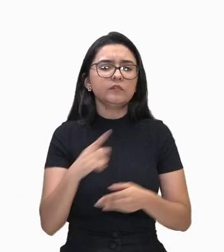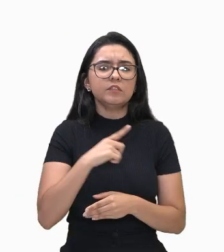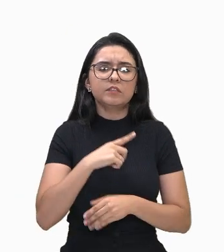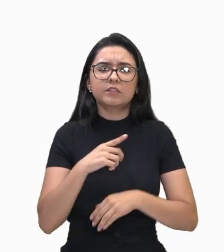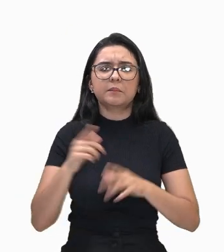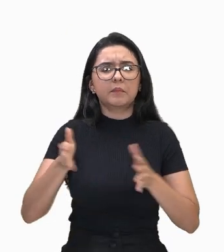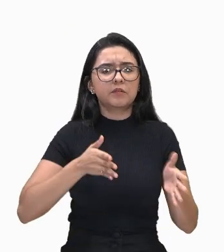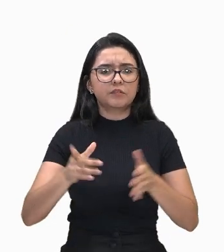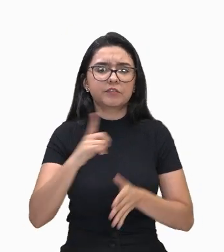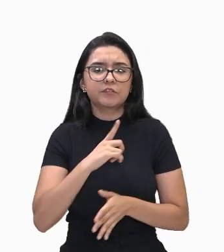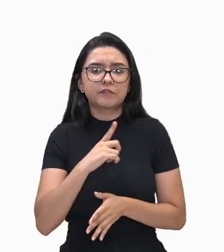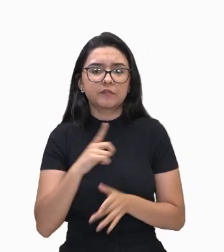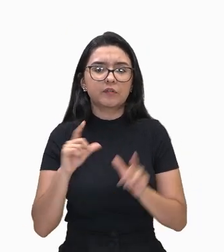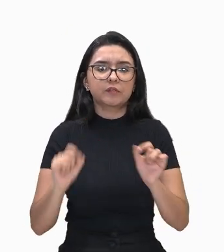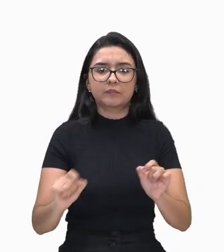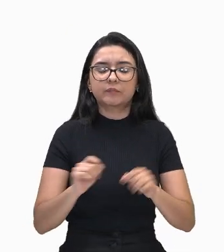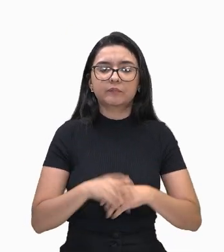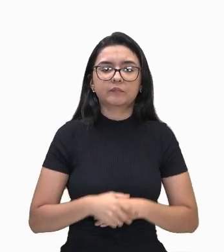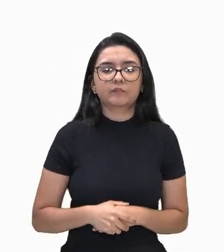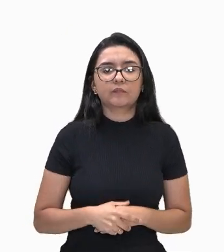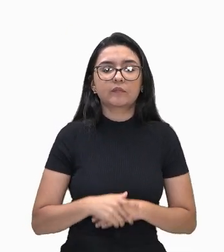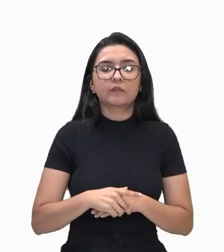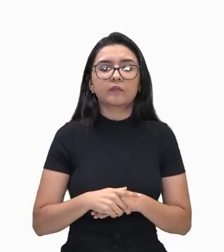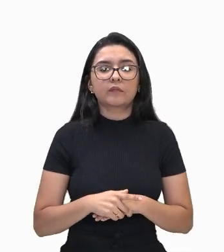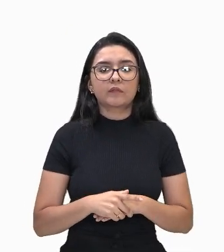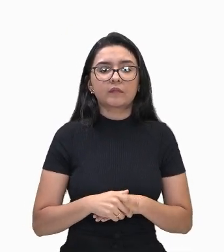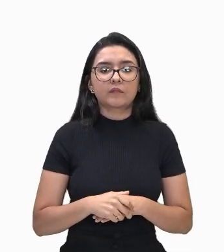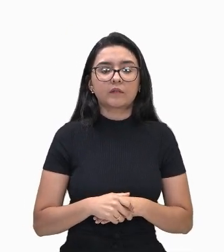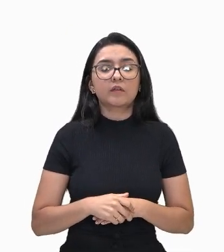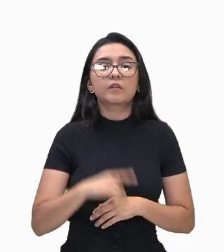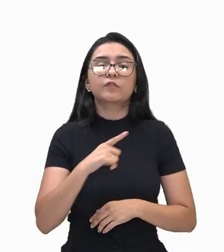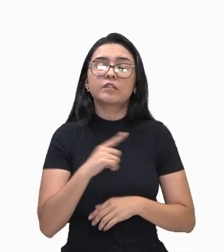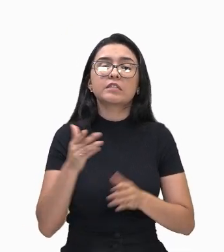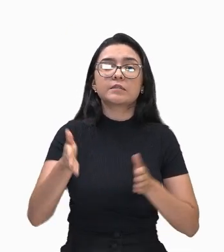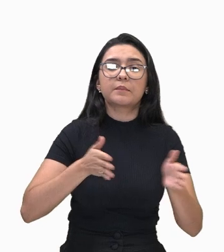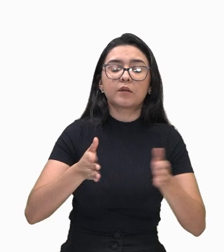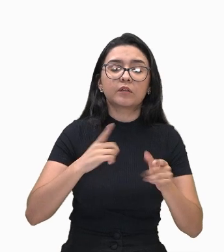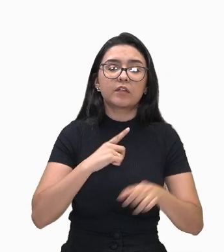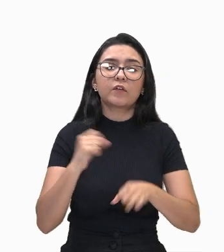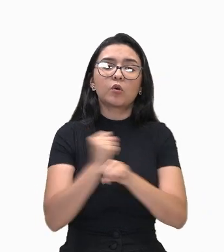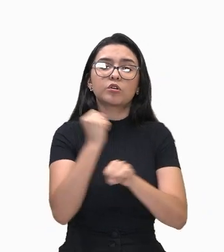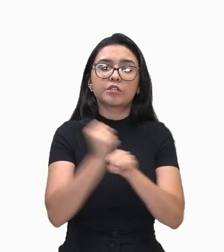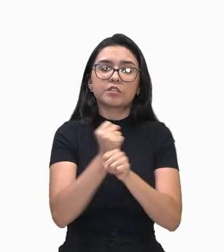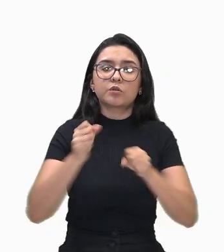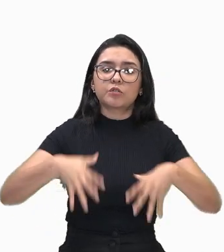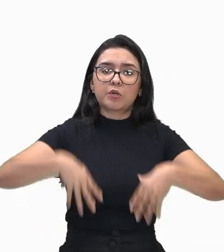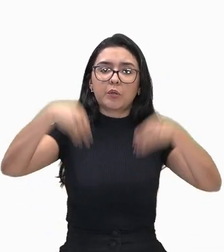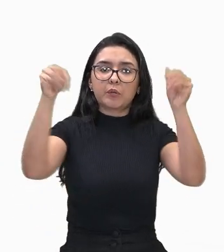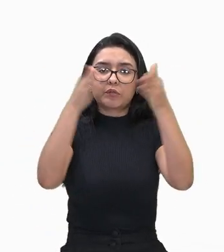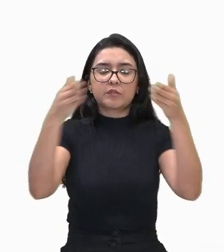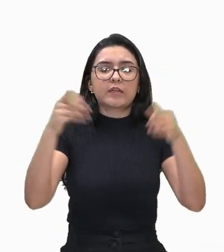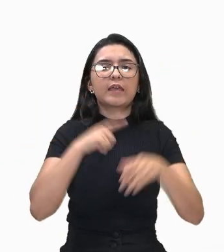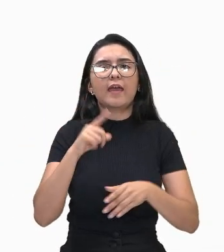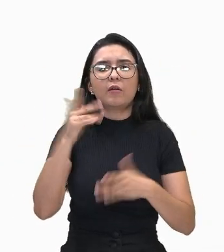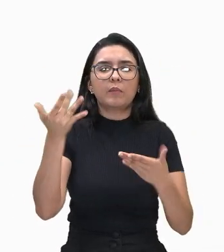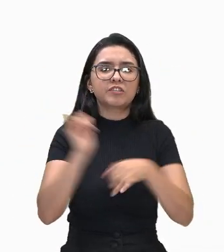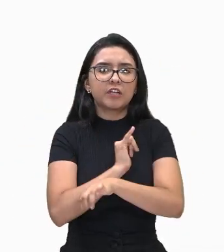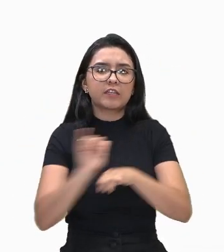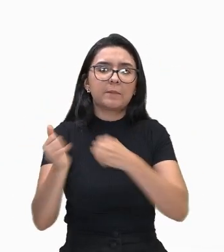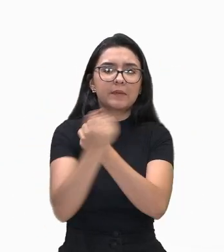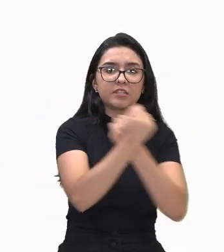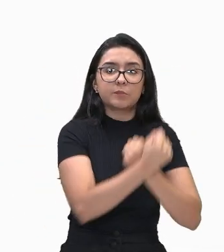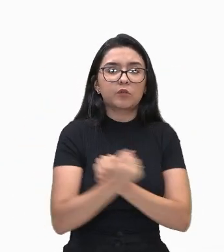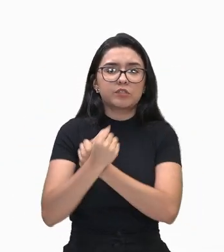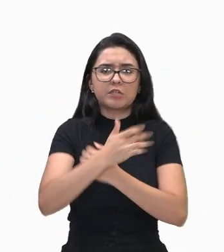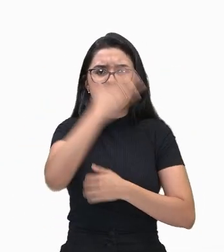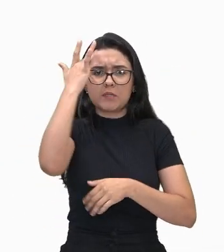aí que houve a construção dos castelos, que era uma forma de se proteger contra as